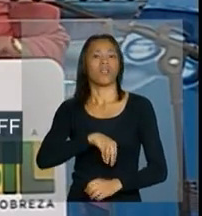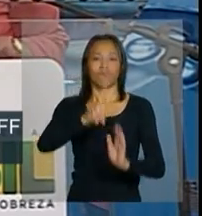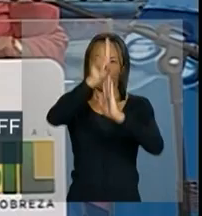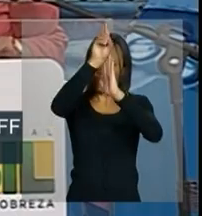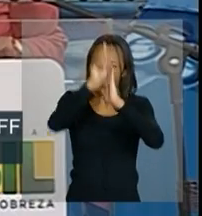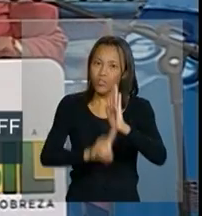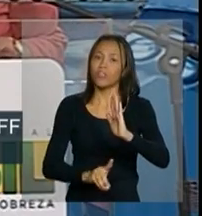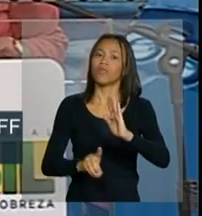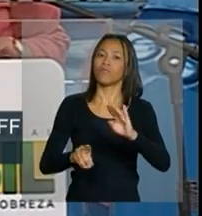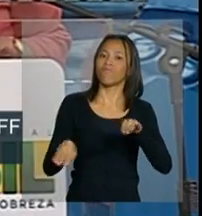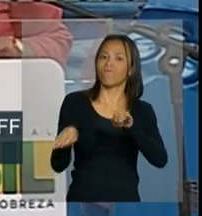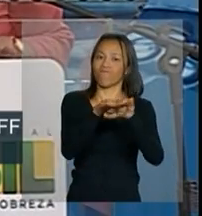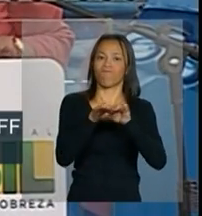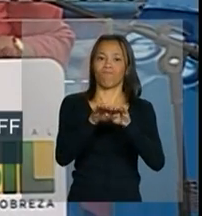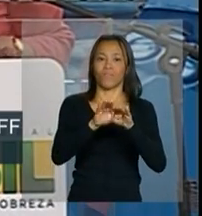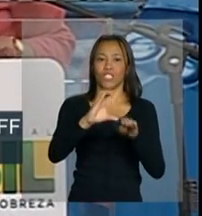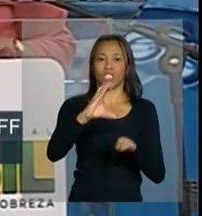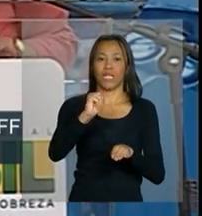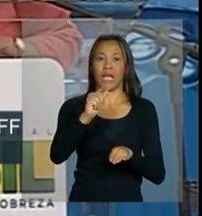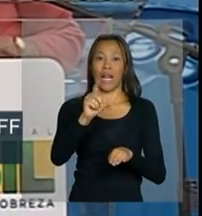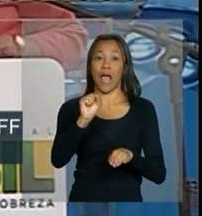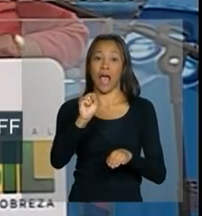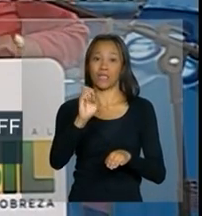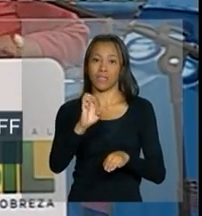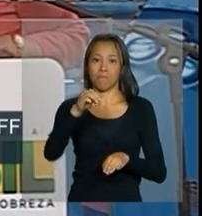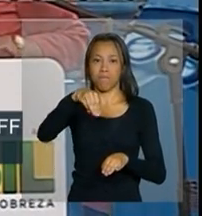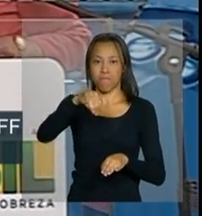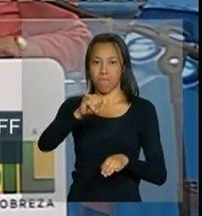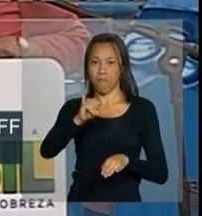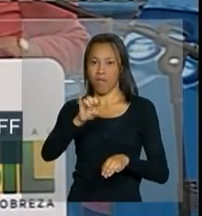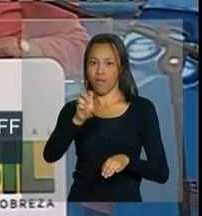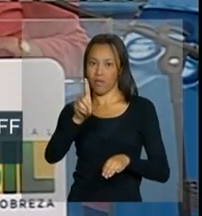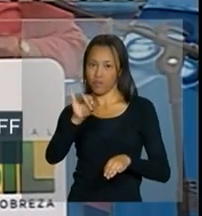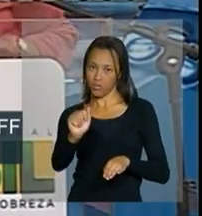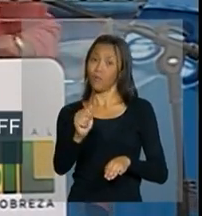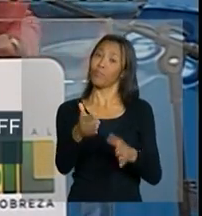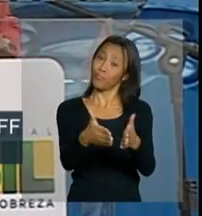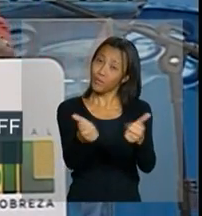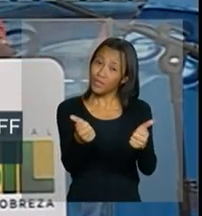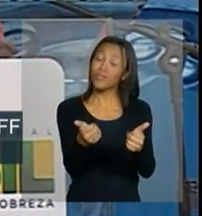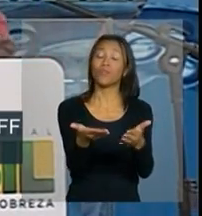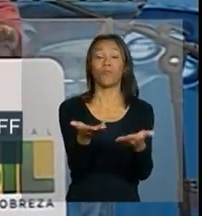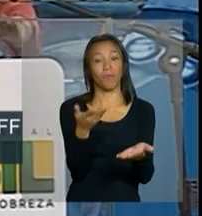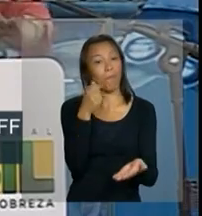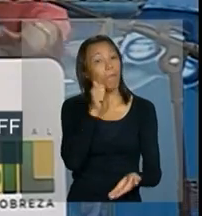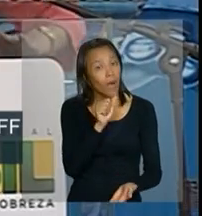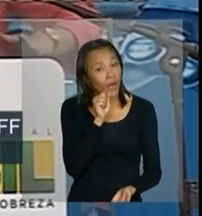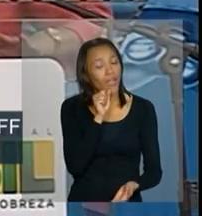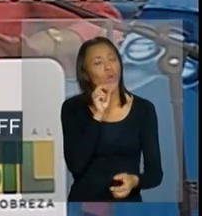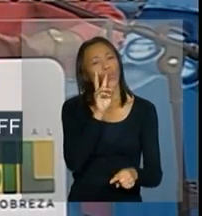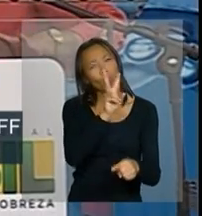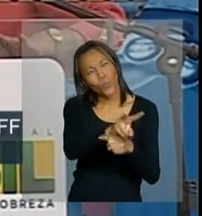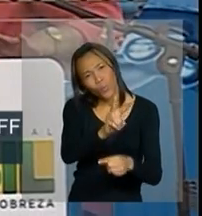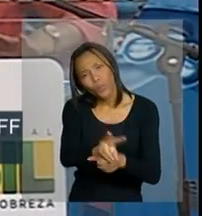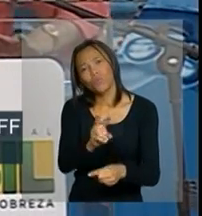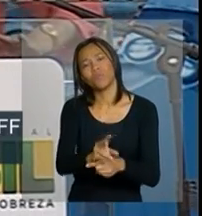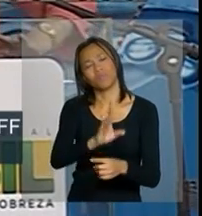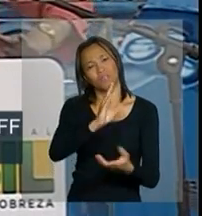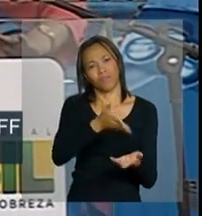de classe média. Por isso, eu faço esse apelo às mães. cuidem para colocar,